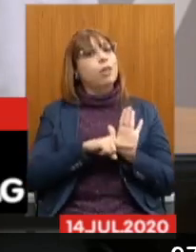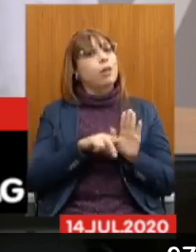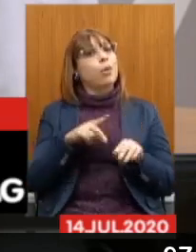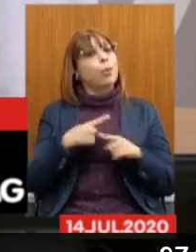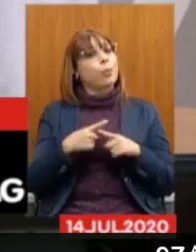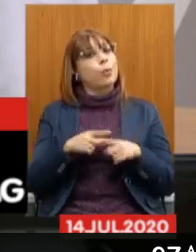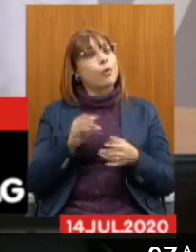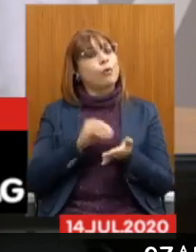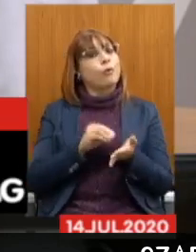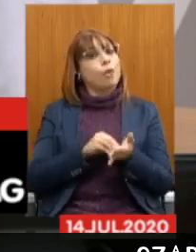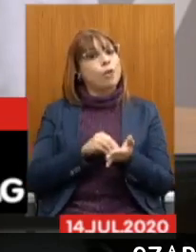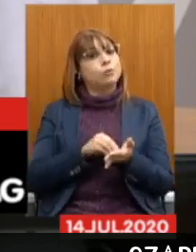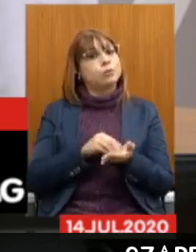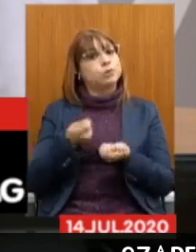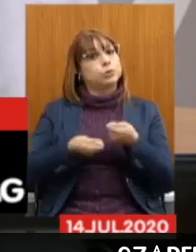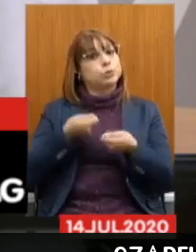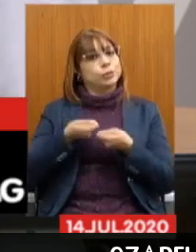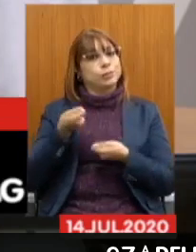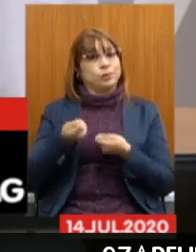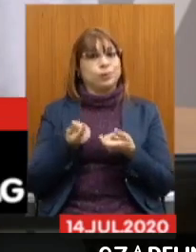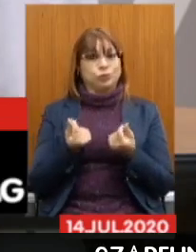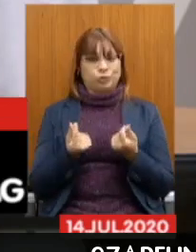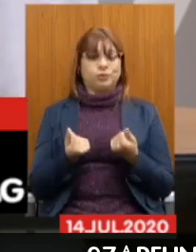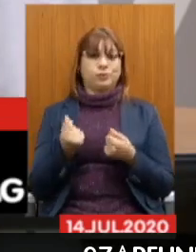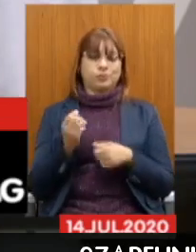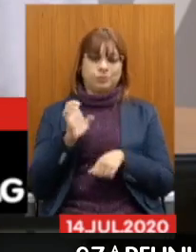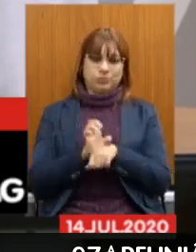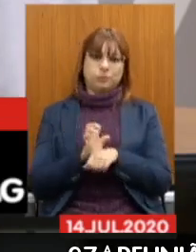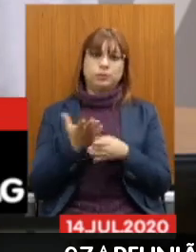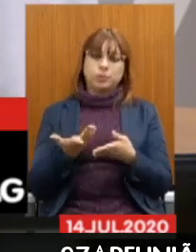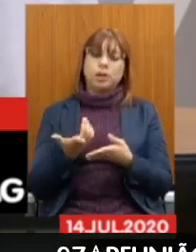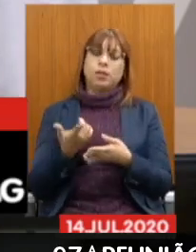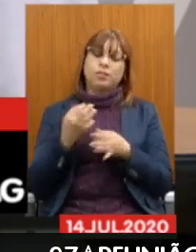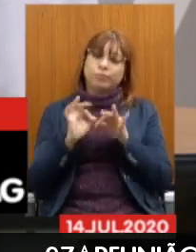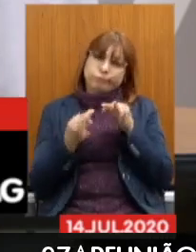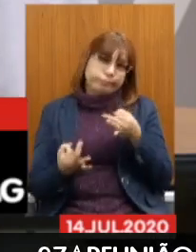Sem maiores delongas, estou aqui para pedir a este Parlamento